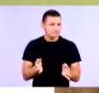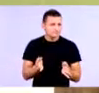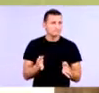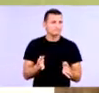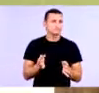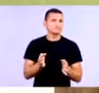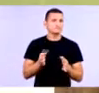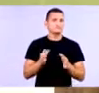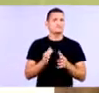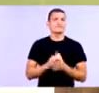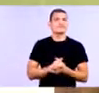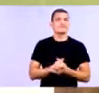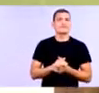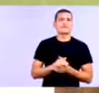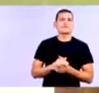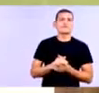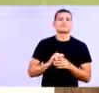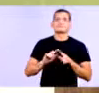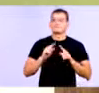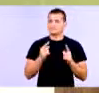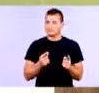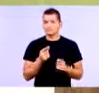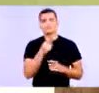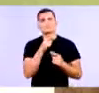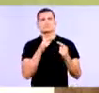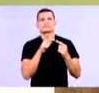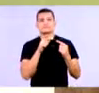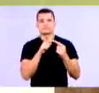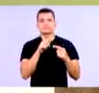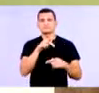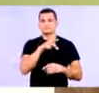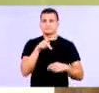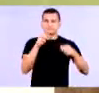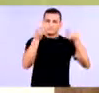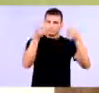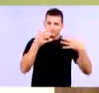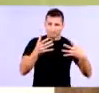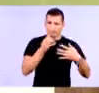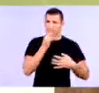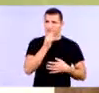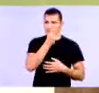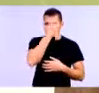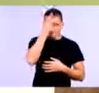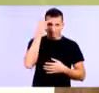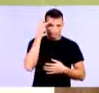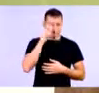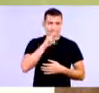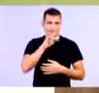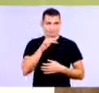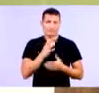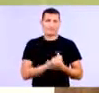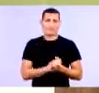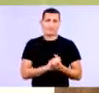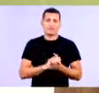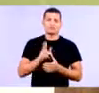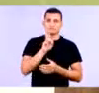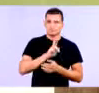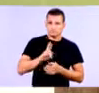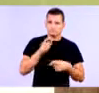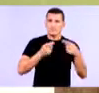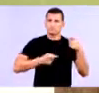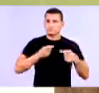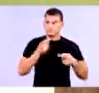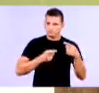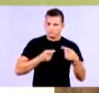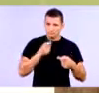passando aqui, mas foi o que a professora falou. Se as pessoas que vão aplicar essa política, como ela bem disse, desde